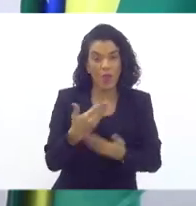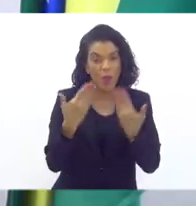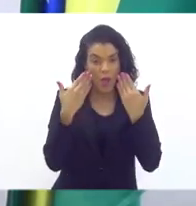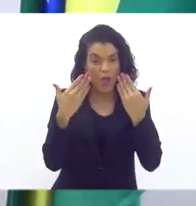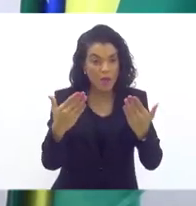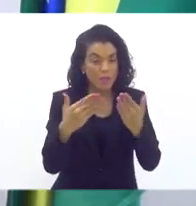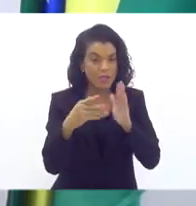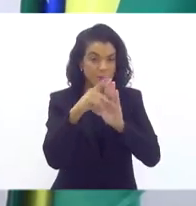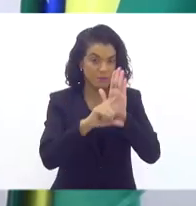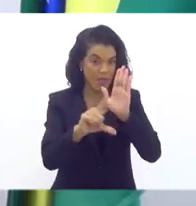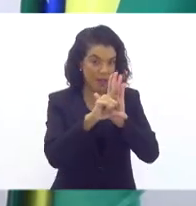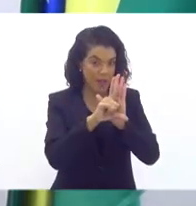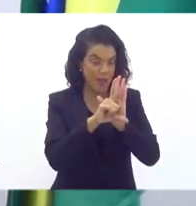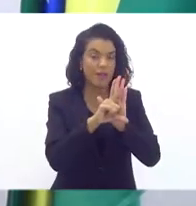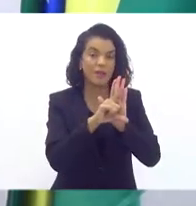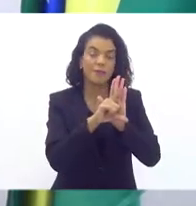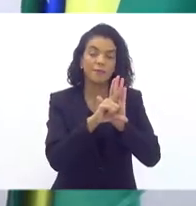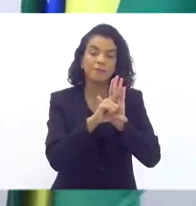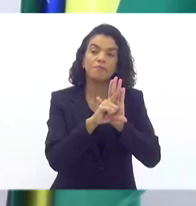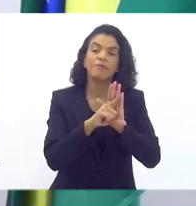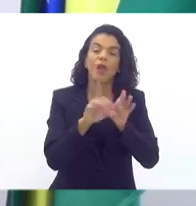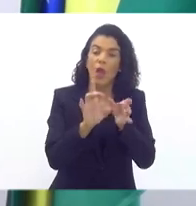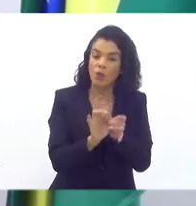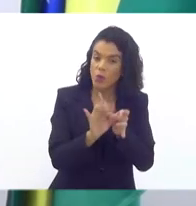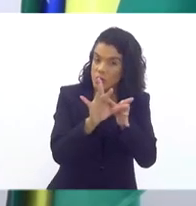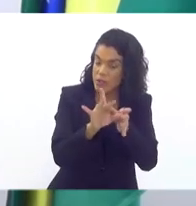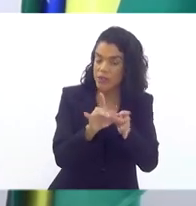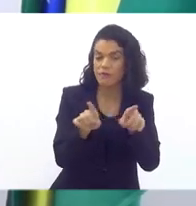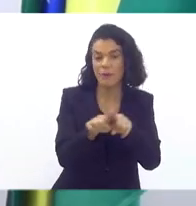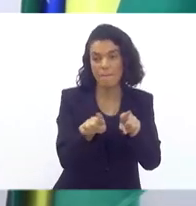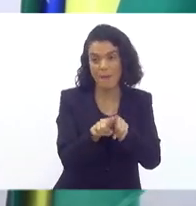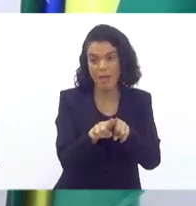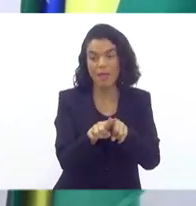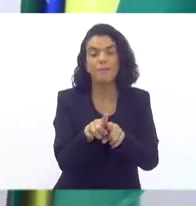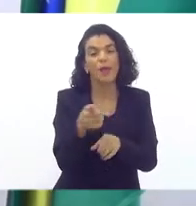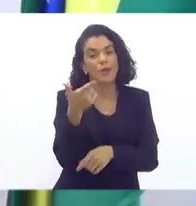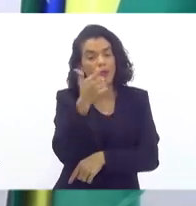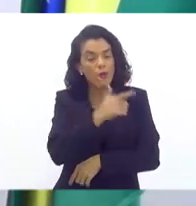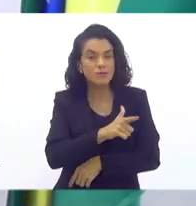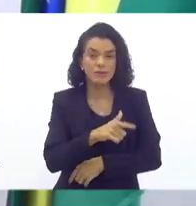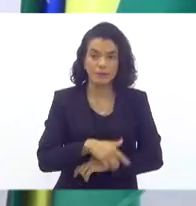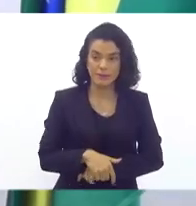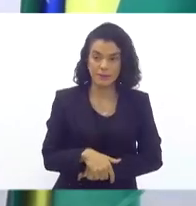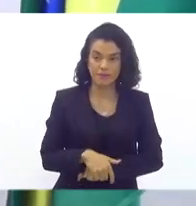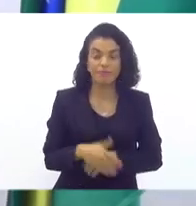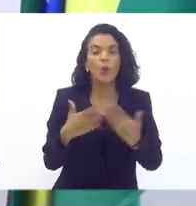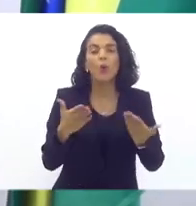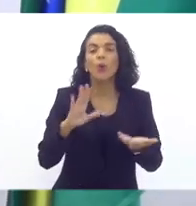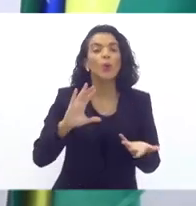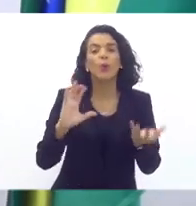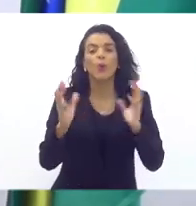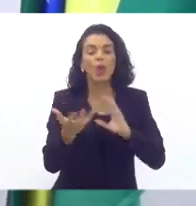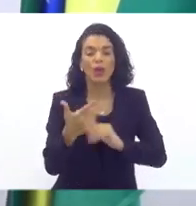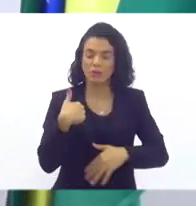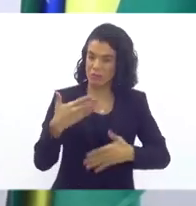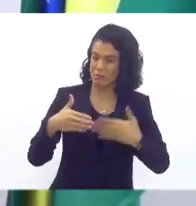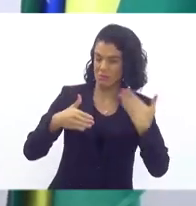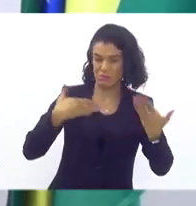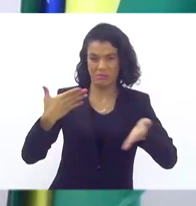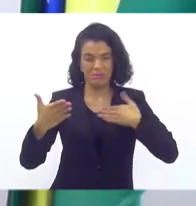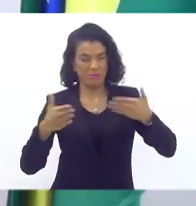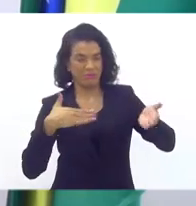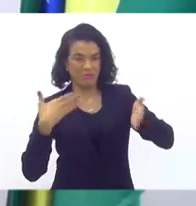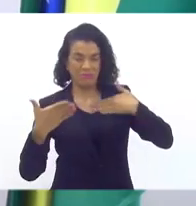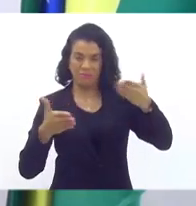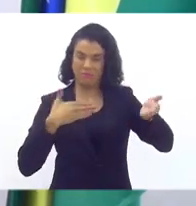PL na legislatura anterior autorizativo indicação Legislativa para que isso acontecer ocorre que eu tenho sido surpreendido com essas